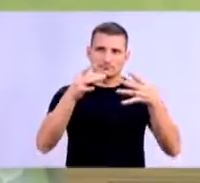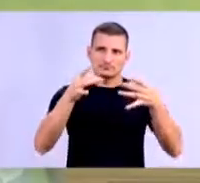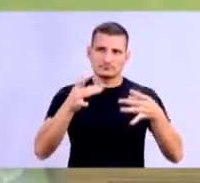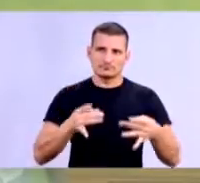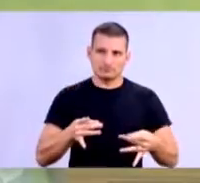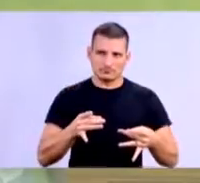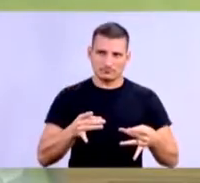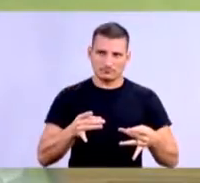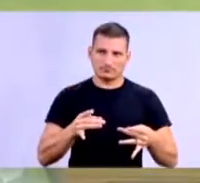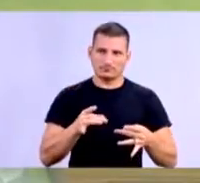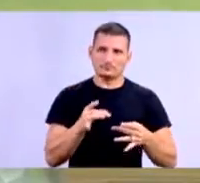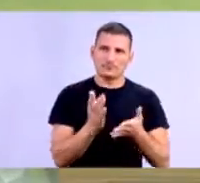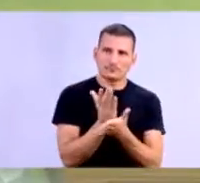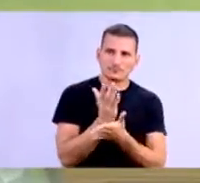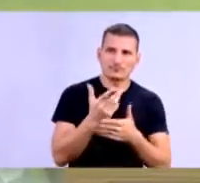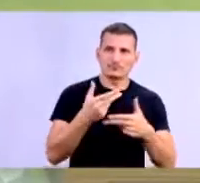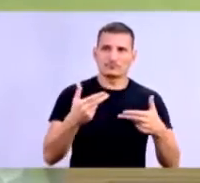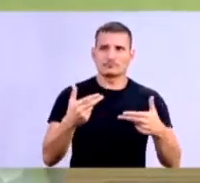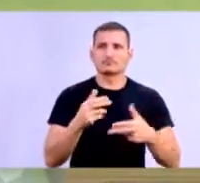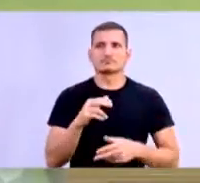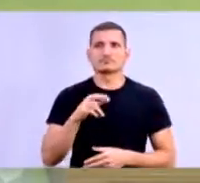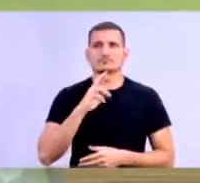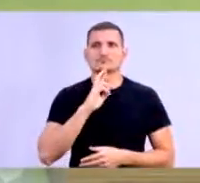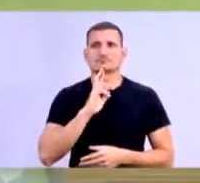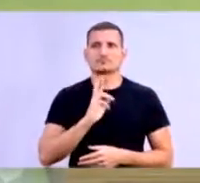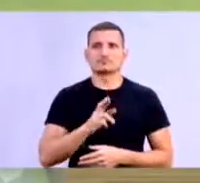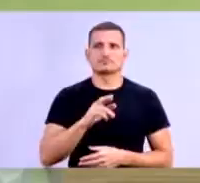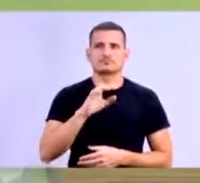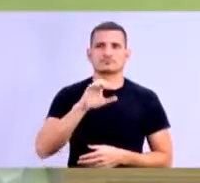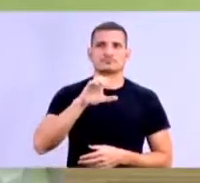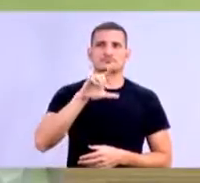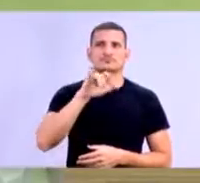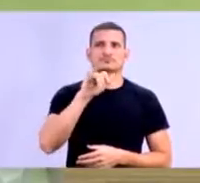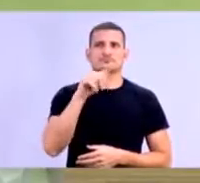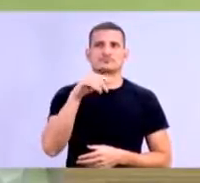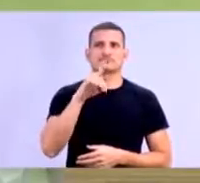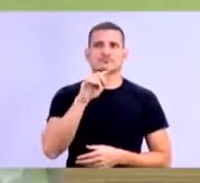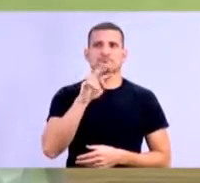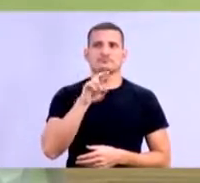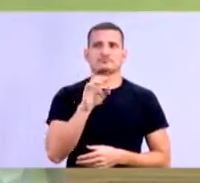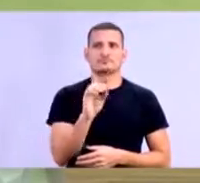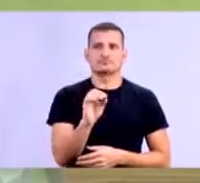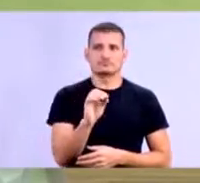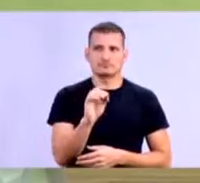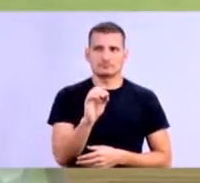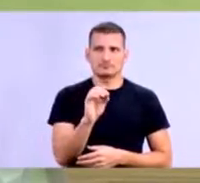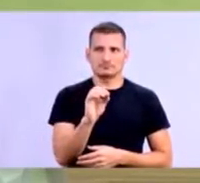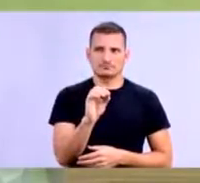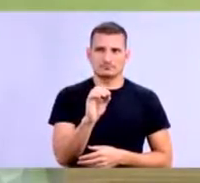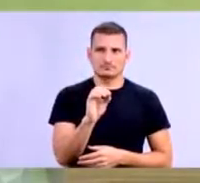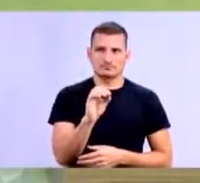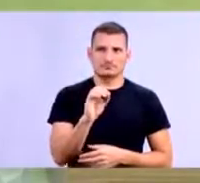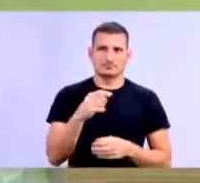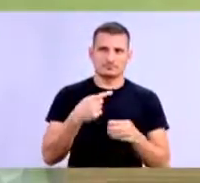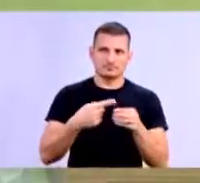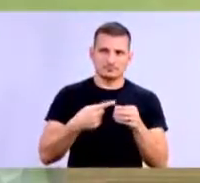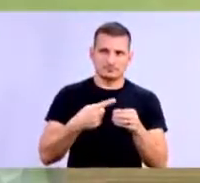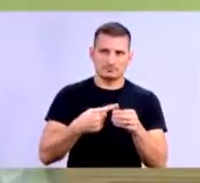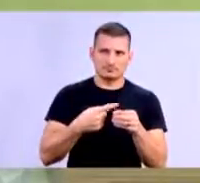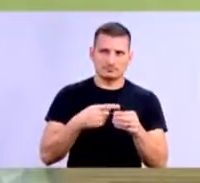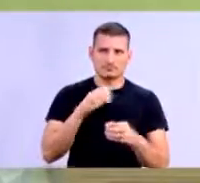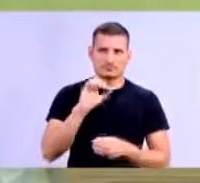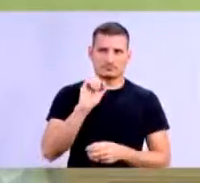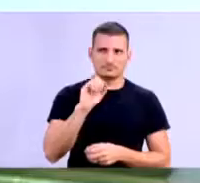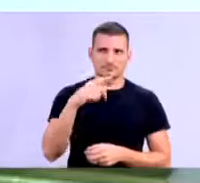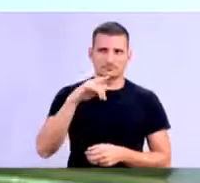determinadas situações. Quem respondeu foi o Eliandro, lá de Espigão do Oeste.